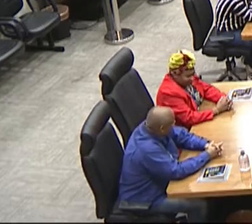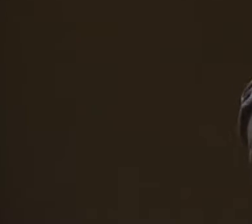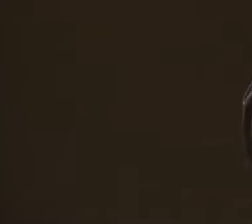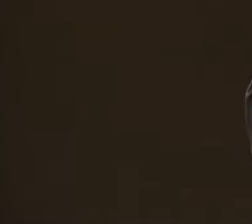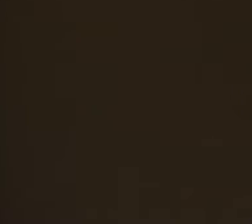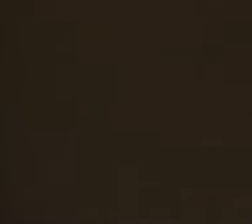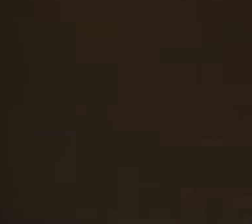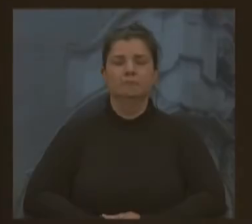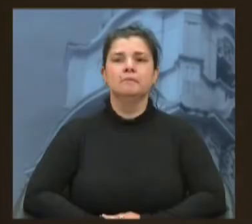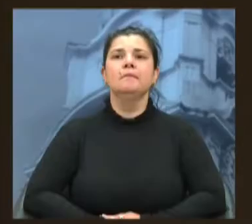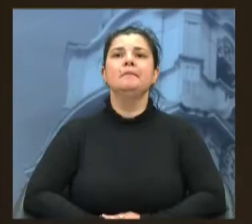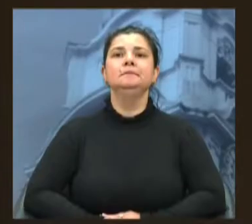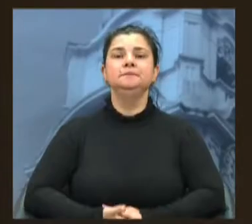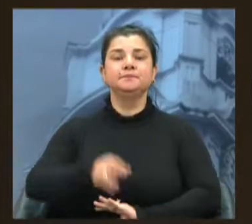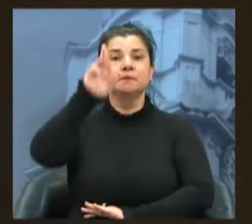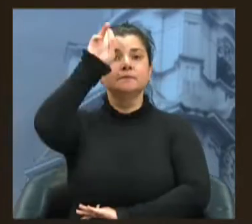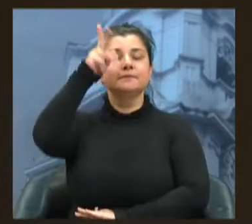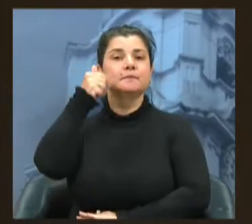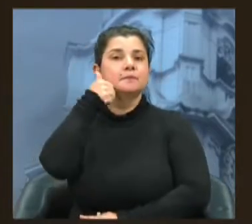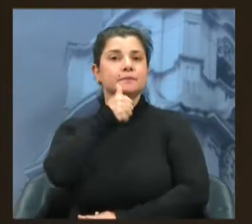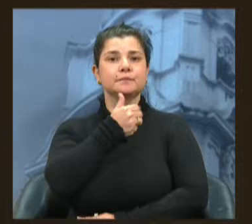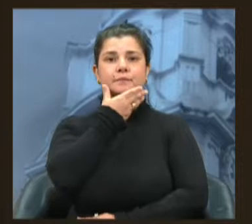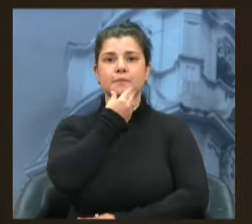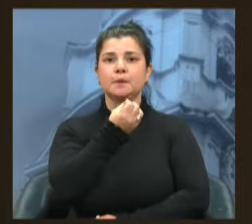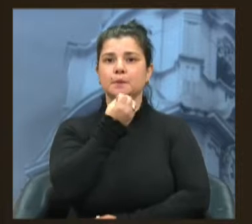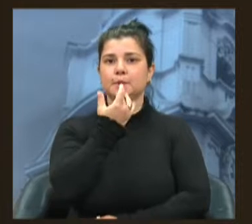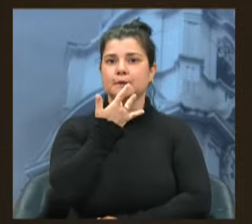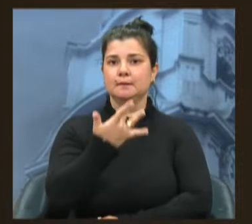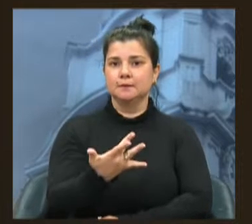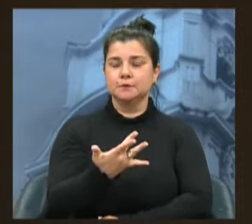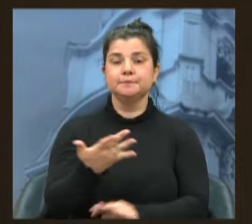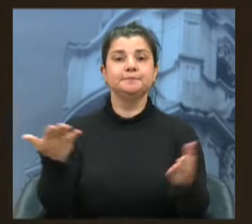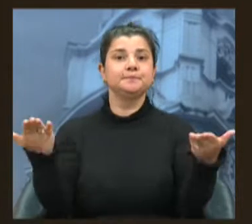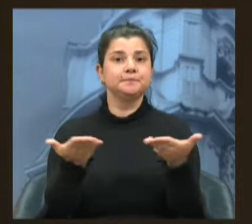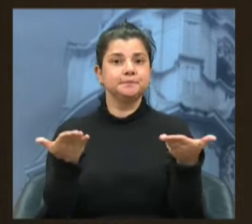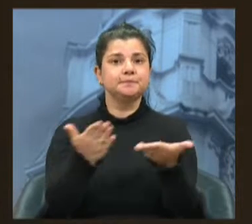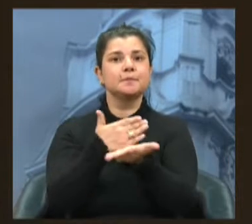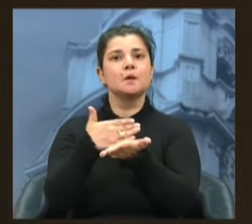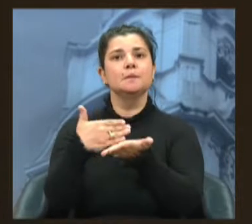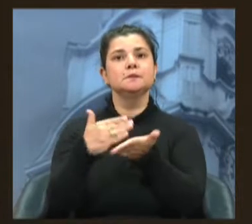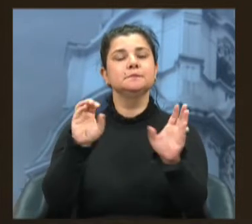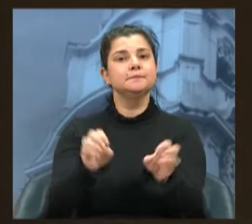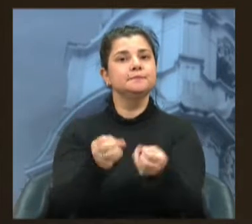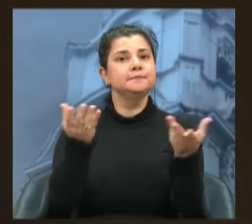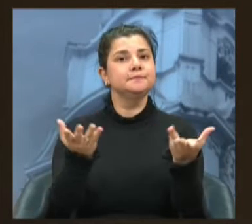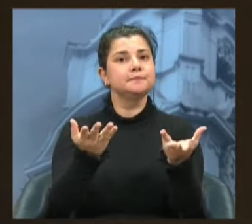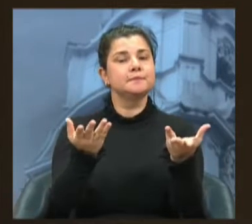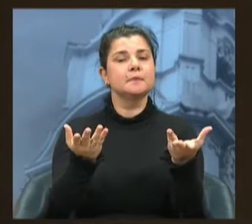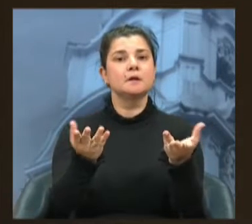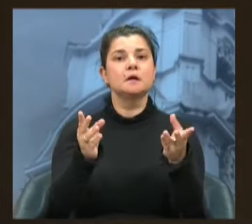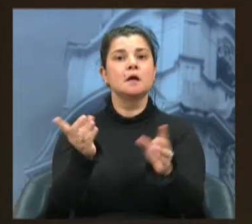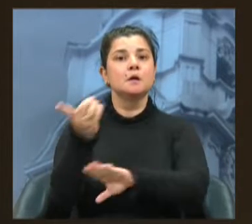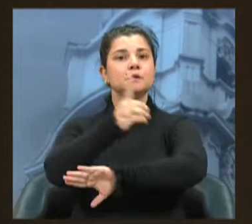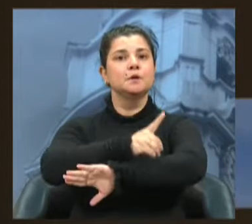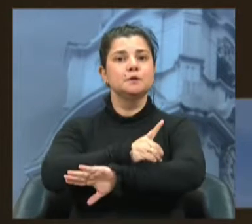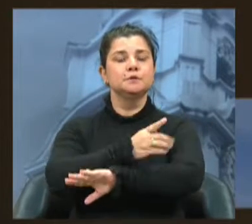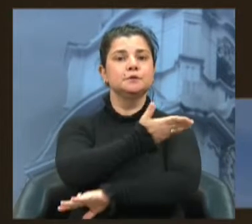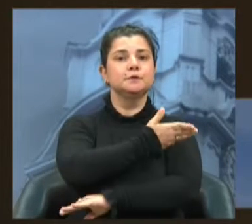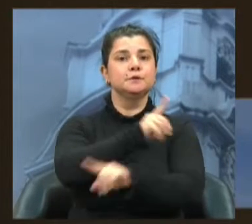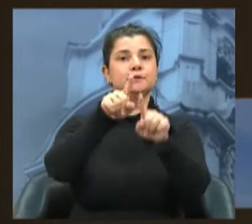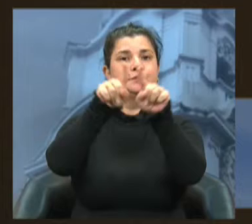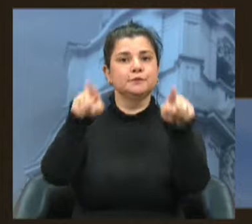Senhoras e senhores, boa tarde. Neste momento, damos início à sessão solene em homenagem ao Dia do Servidor